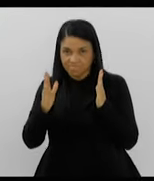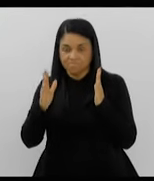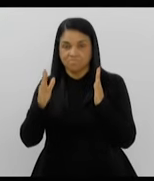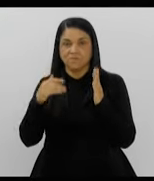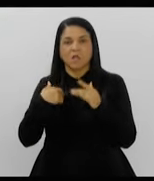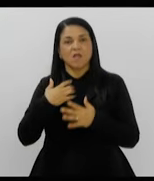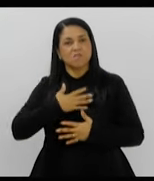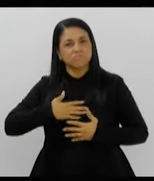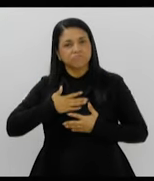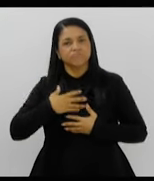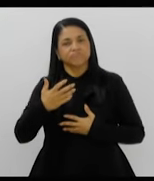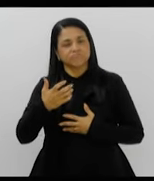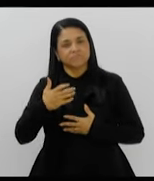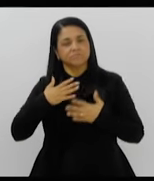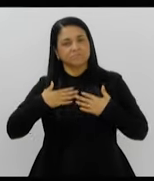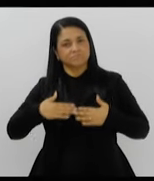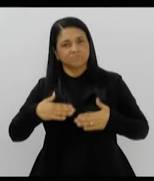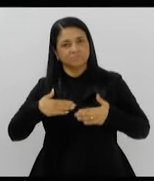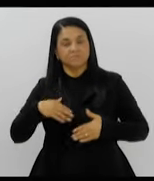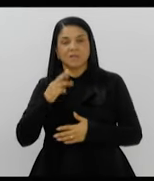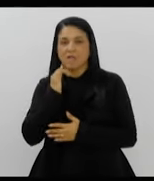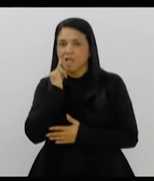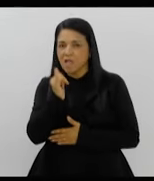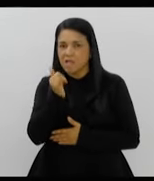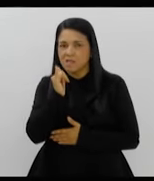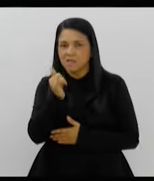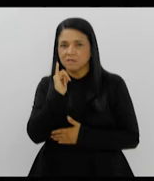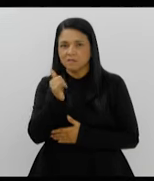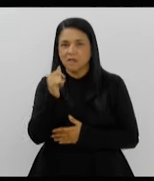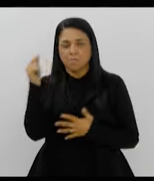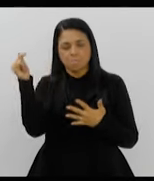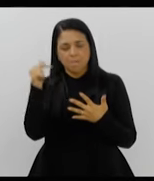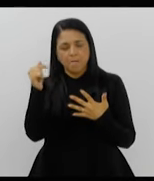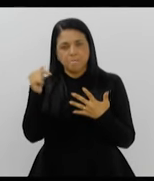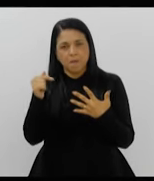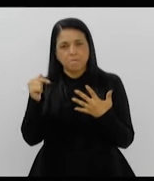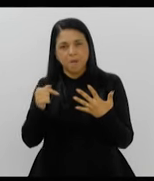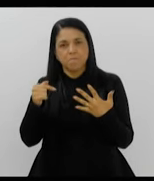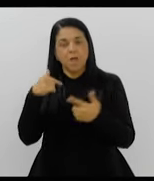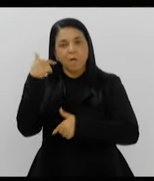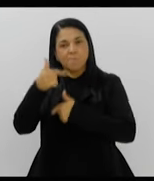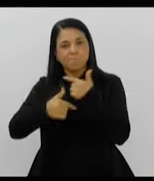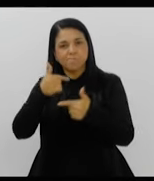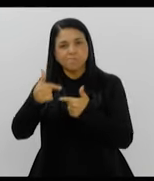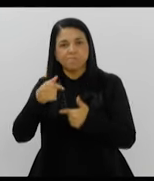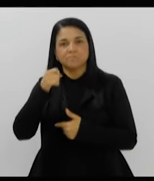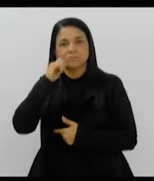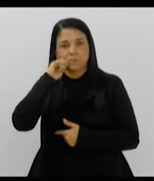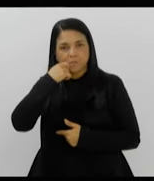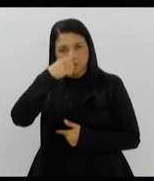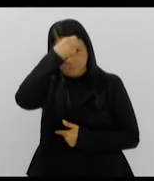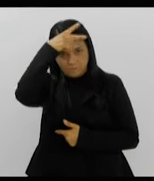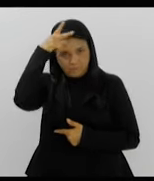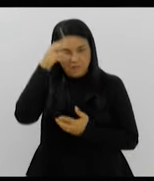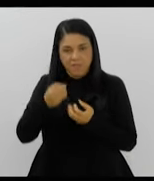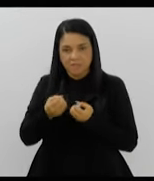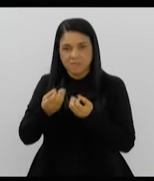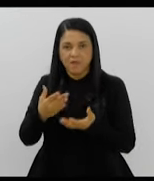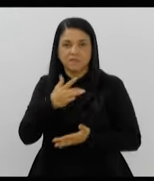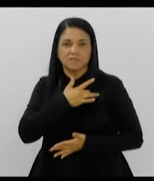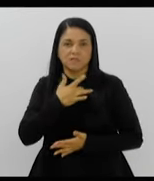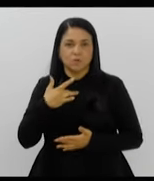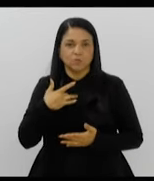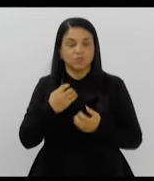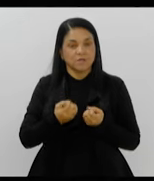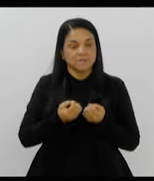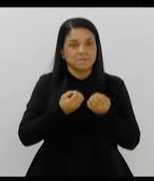com muita tranquilidade, relatar todos os feitos do prefeito Eduardo Paes, todas as entregas na saúde, todas